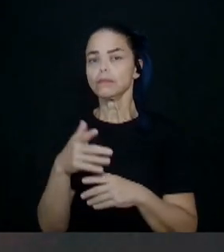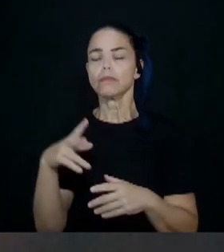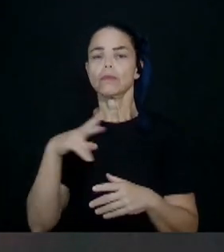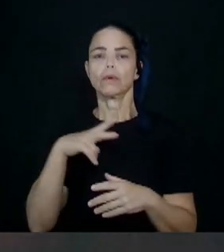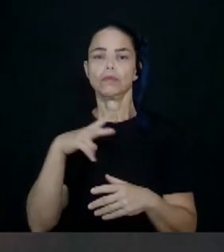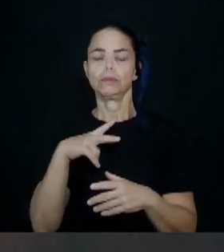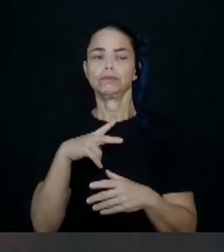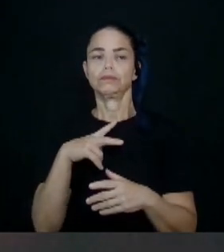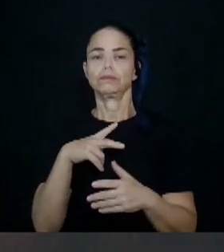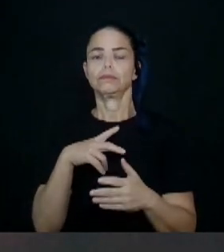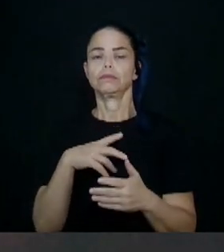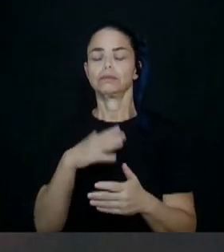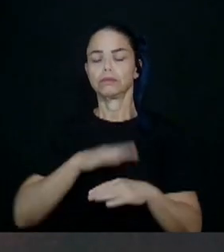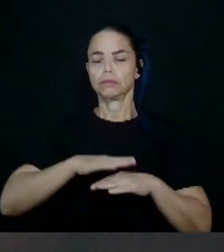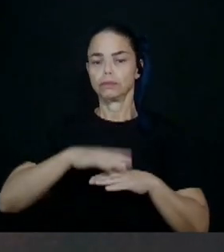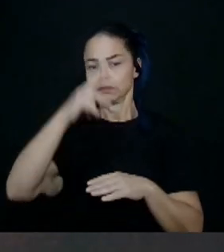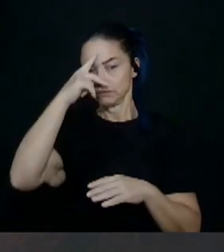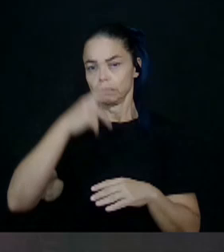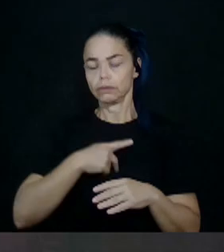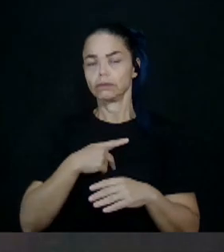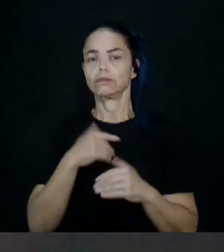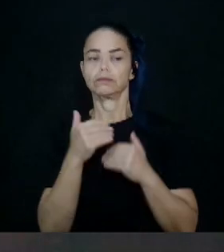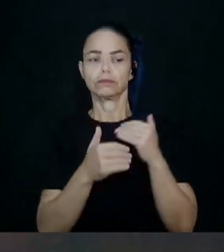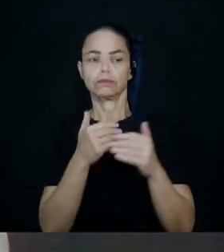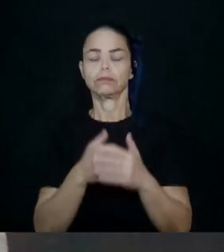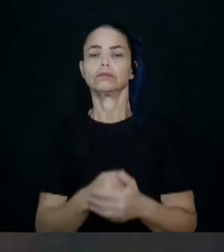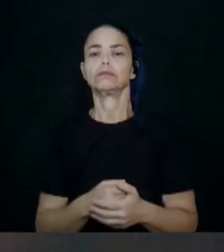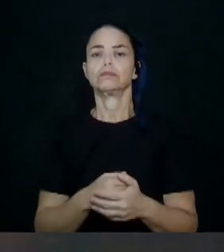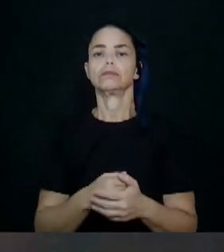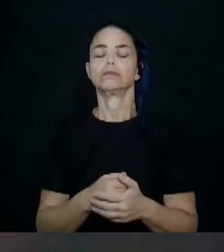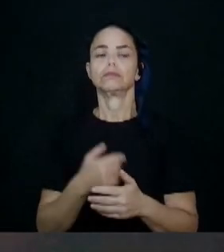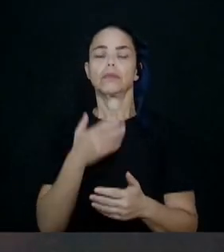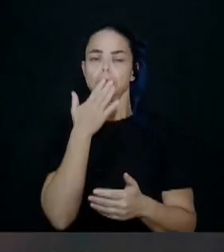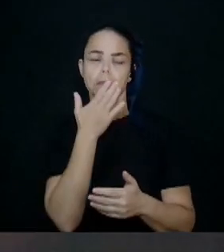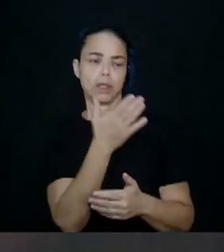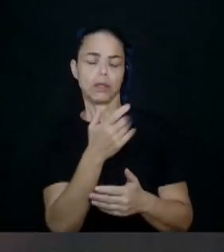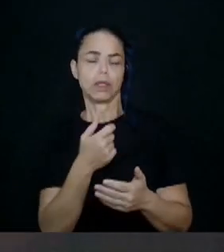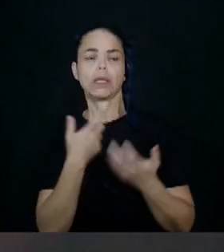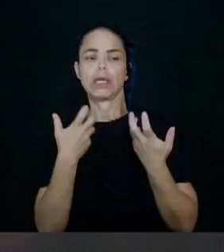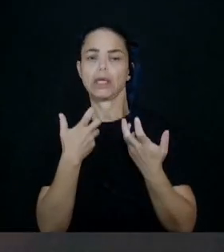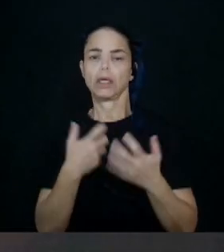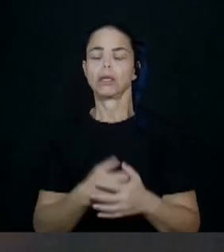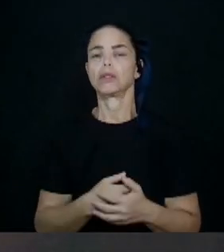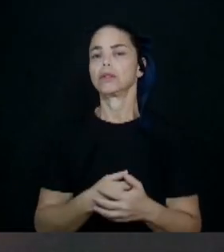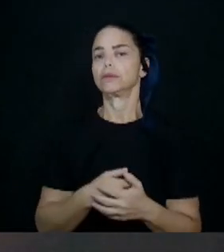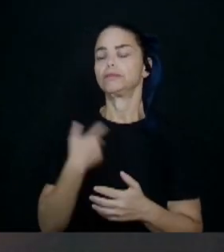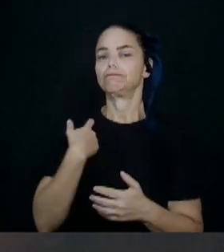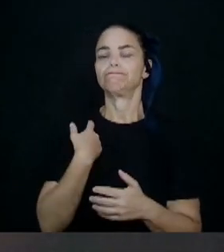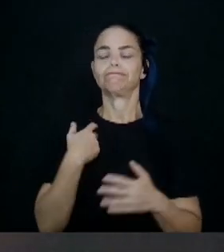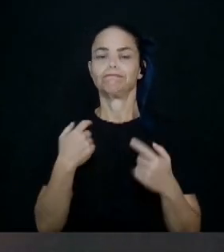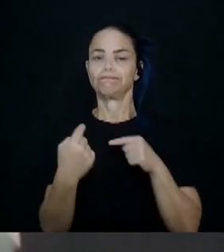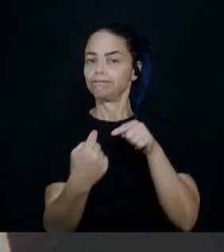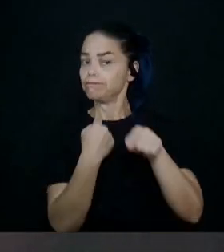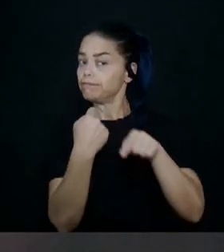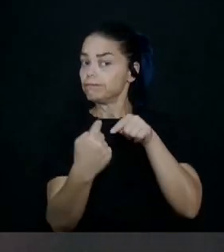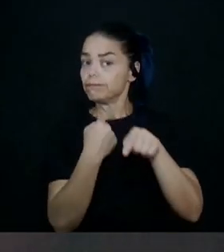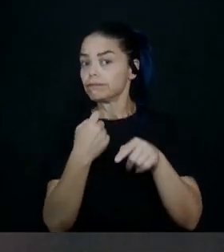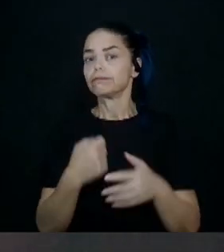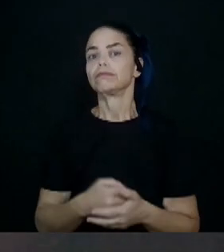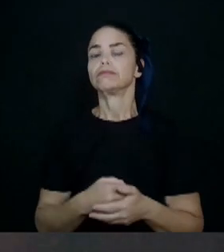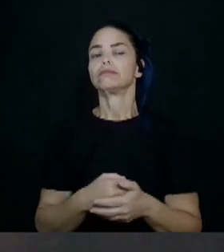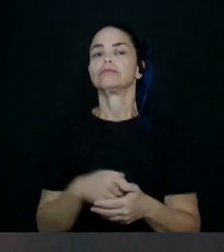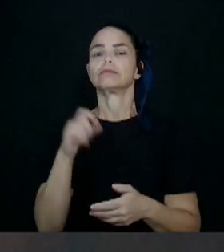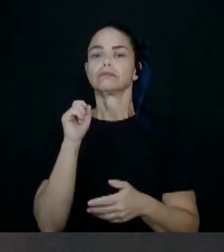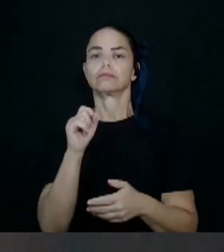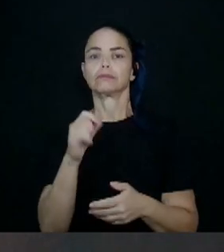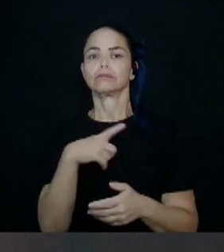cobrança de si. Né? Cada vez mais as pessoas estão se cobrando, e aí o trânsito nada mais é do que, praticamente, nós